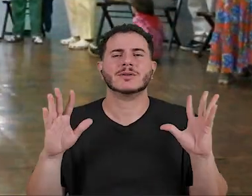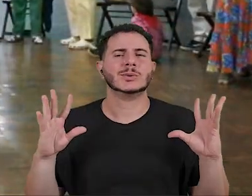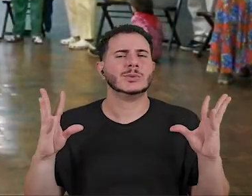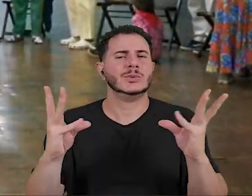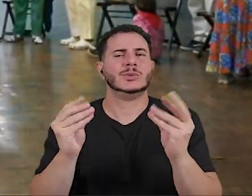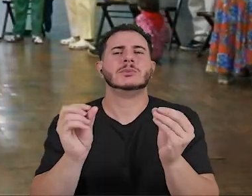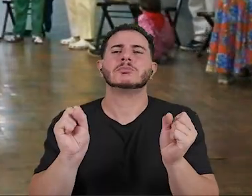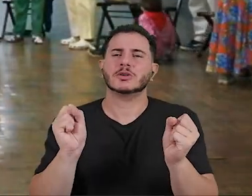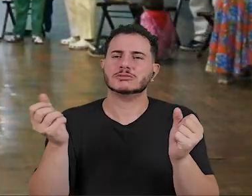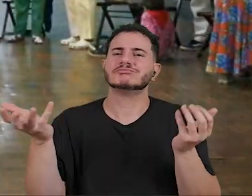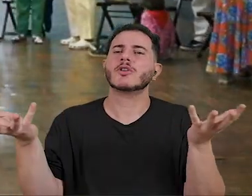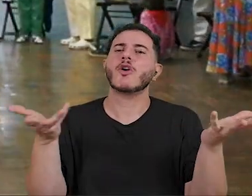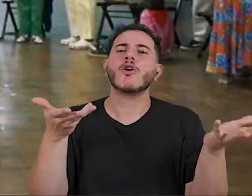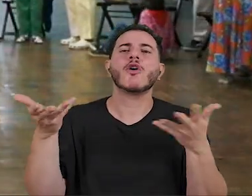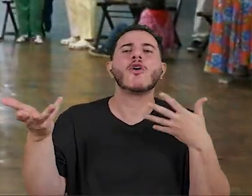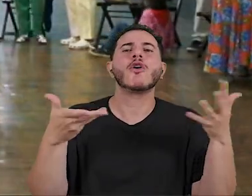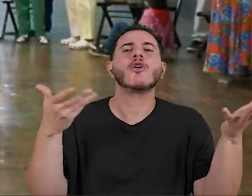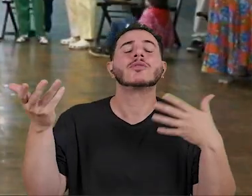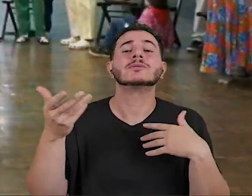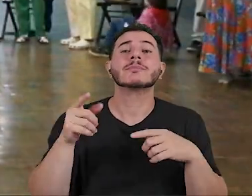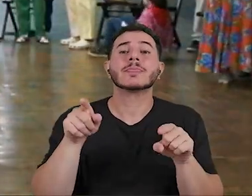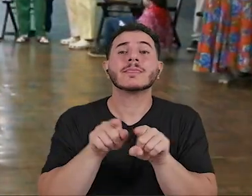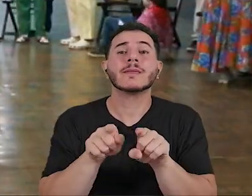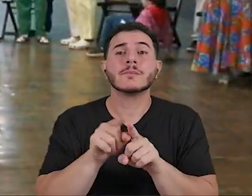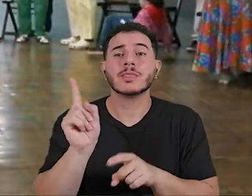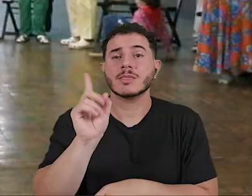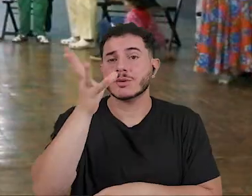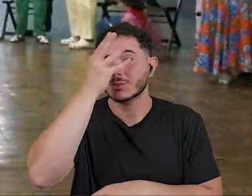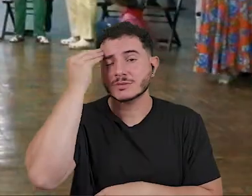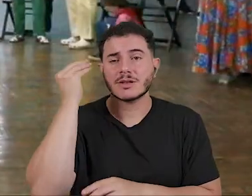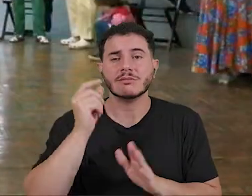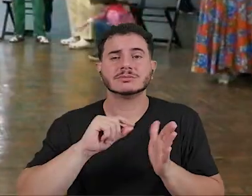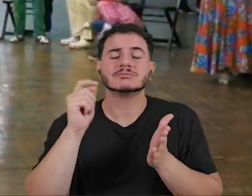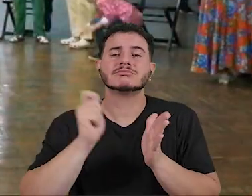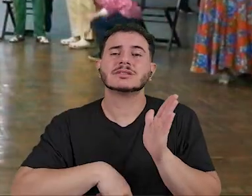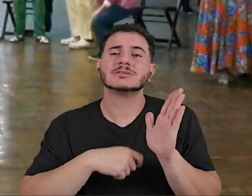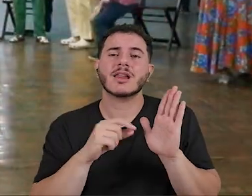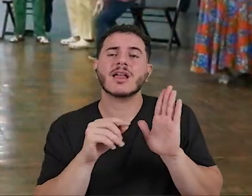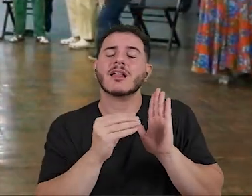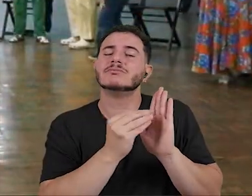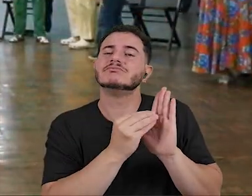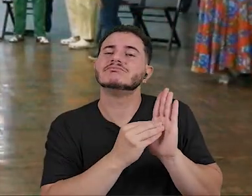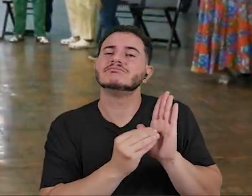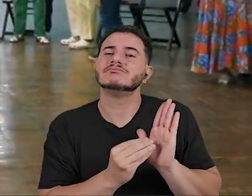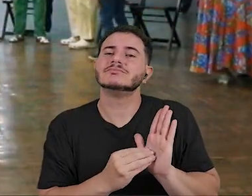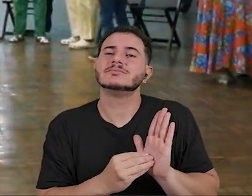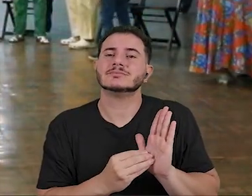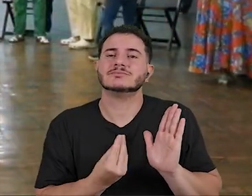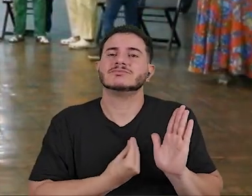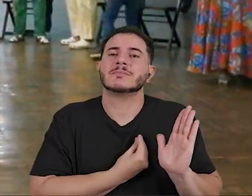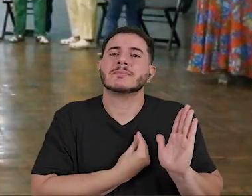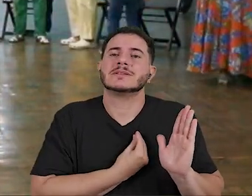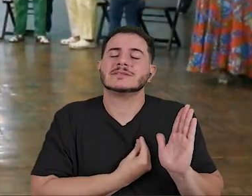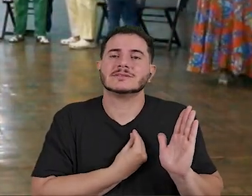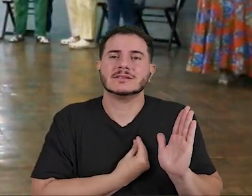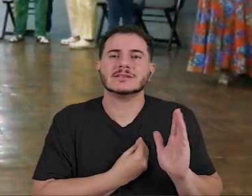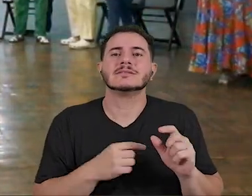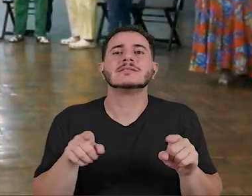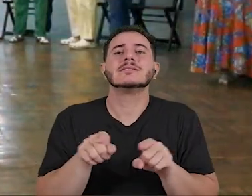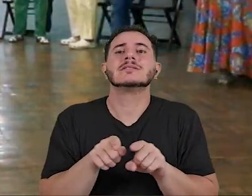de presença. Se ficou alguma inquietação que não saiu na roda, coloca na nossa caixinha de